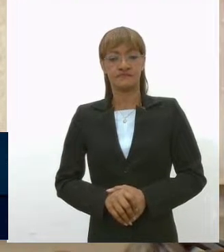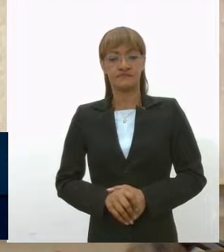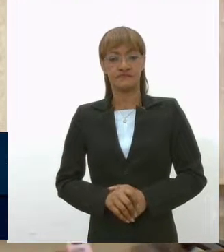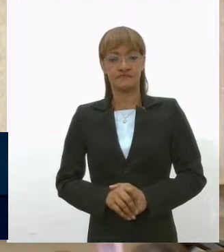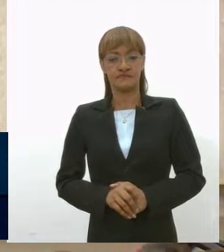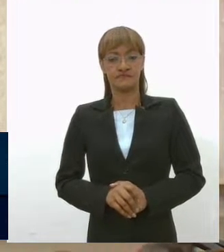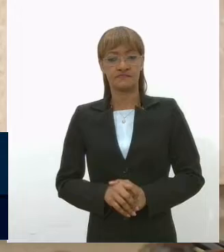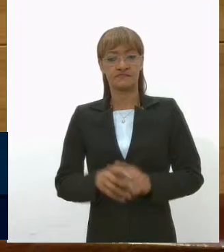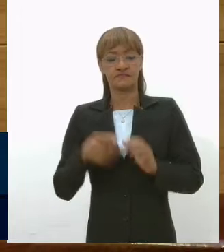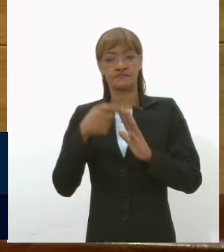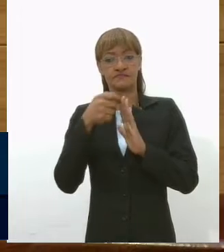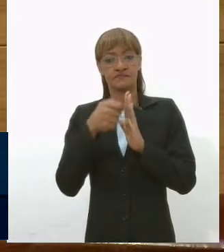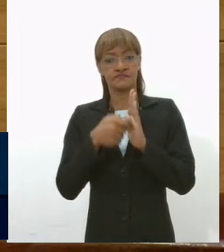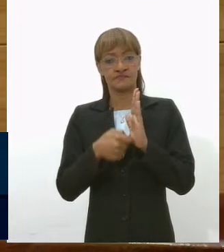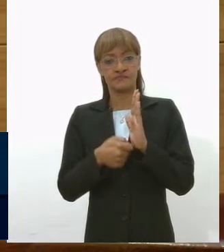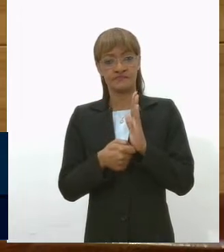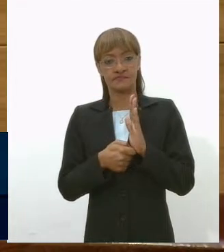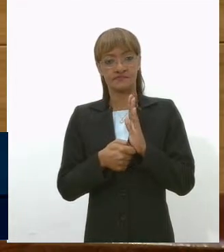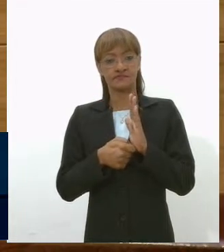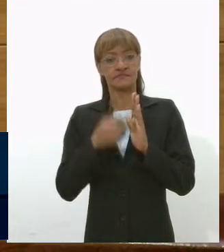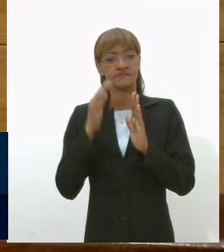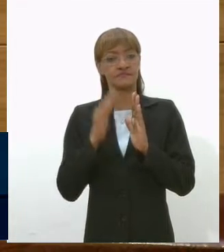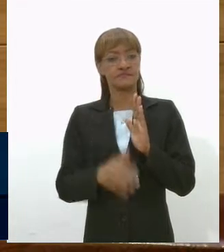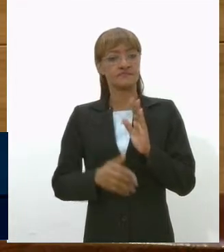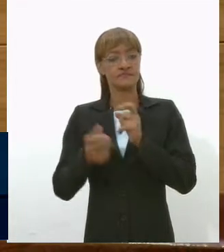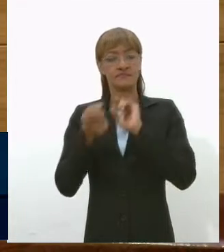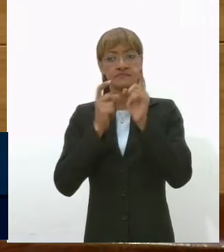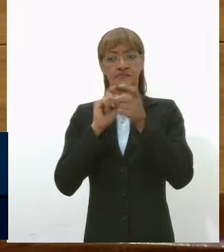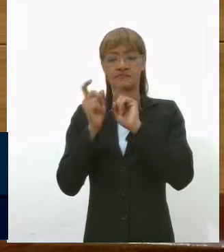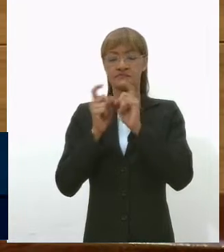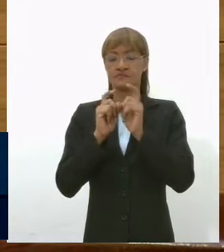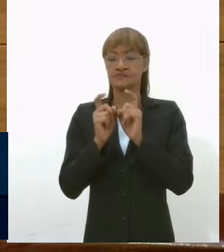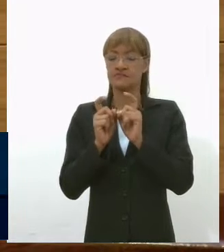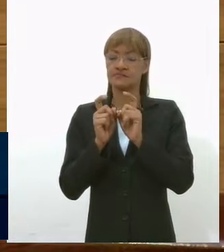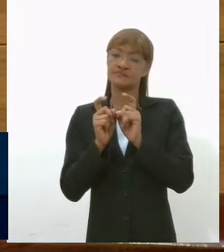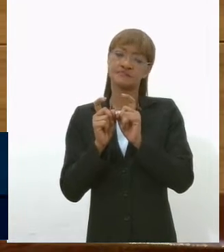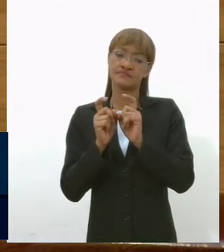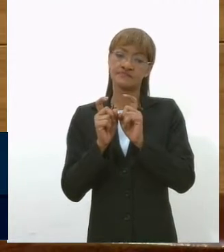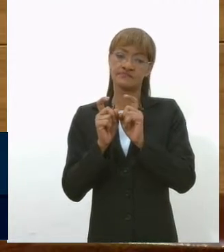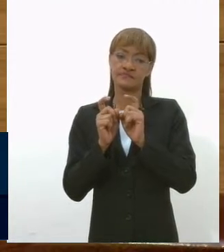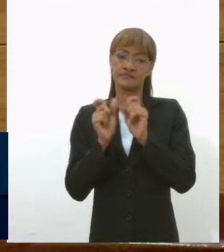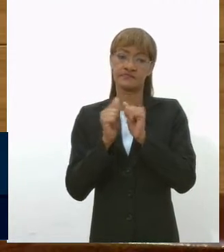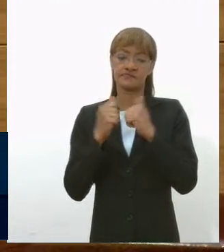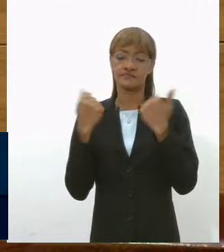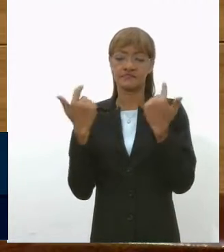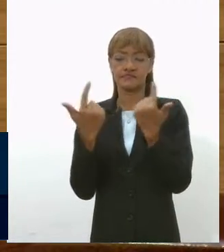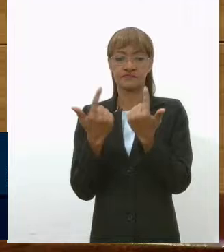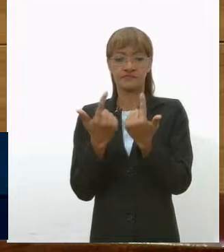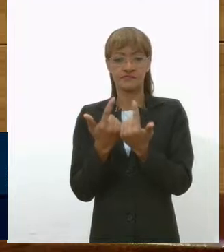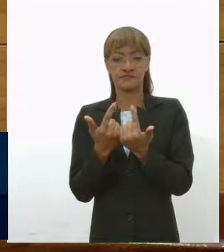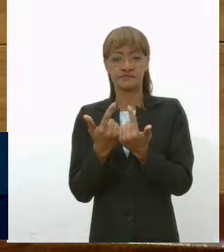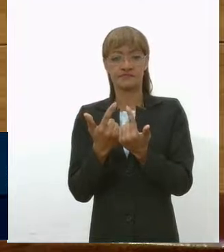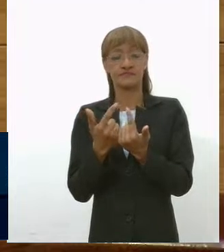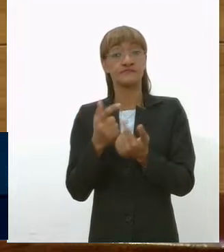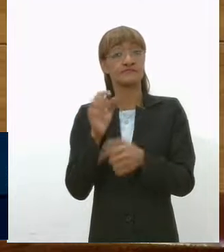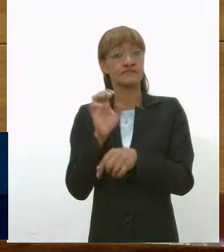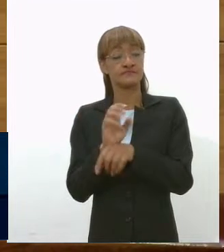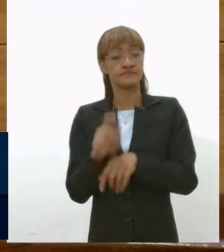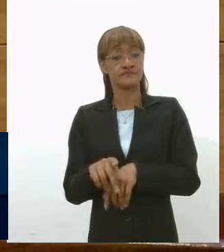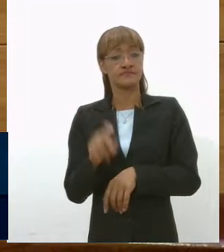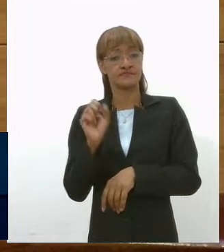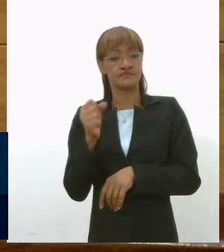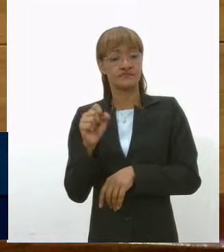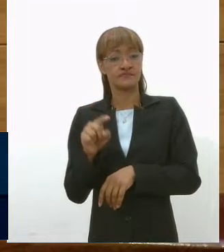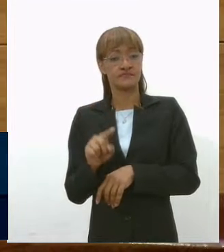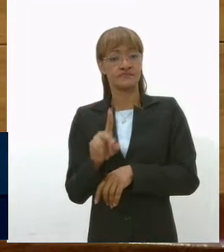Ata da 79ª Sessão Extraordinária da Assembleia Legislativa do Estado de Sergipe, realizada